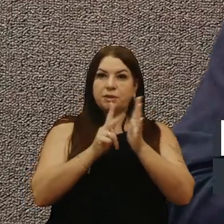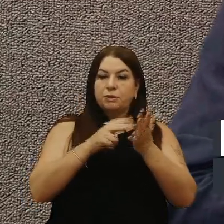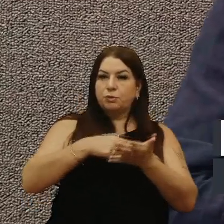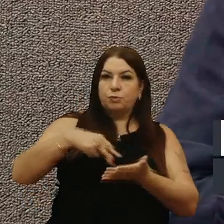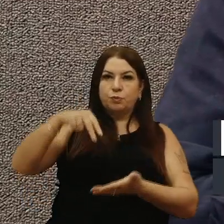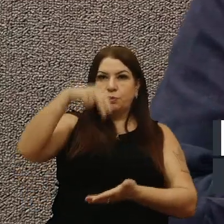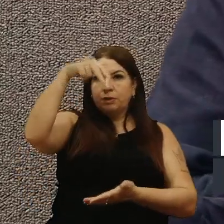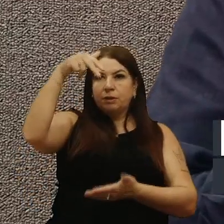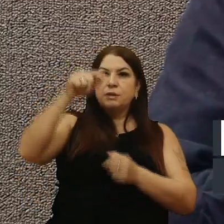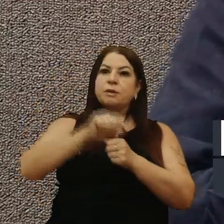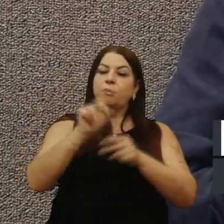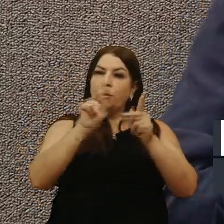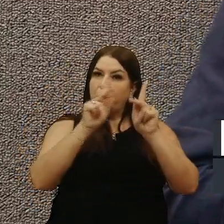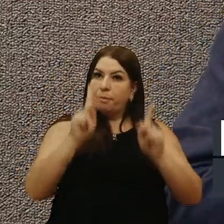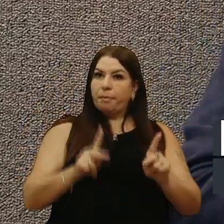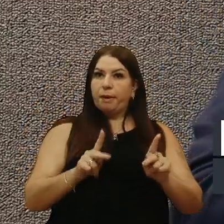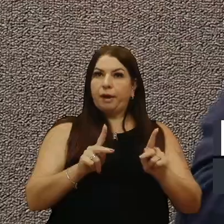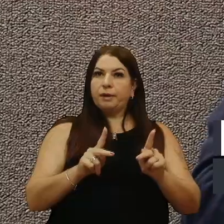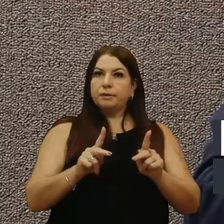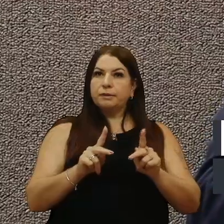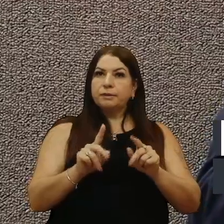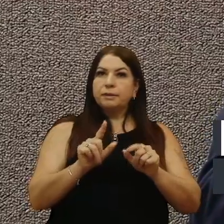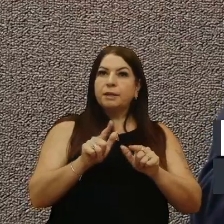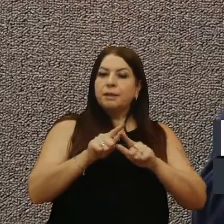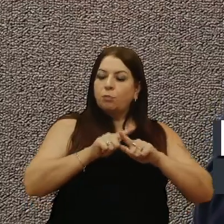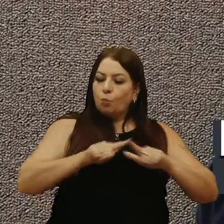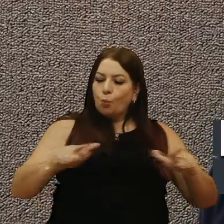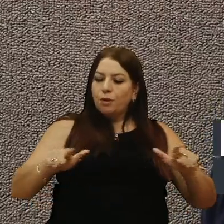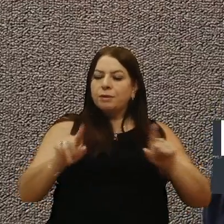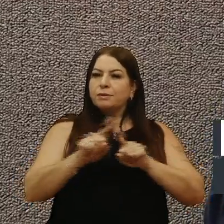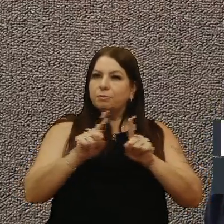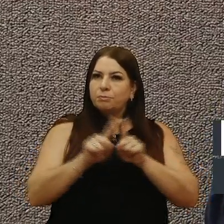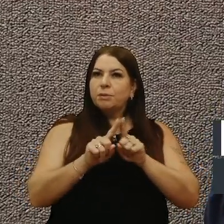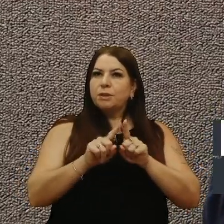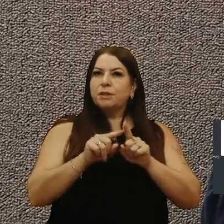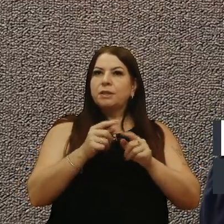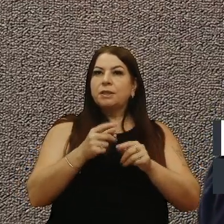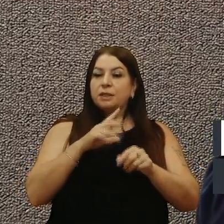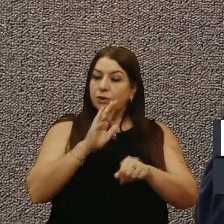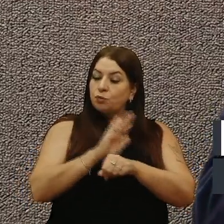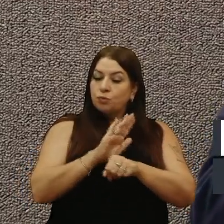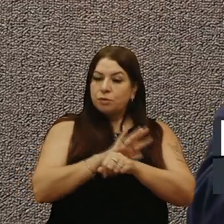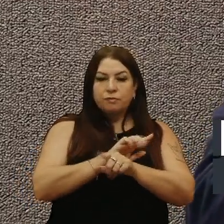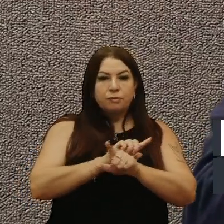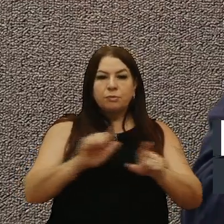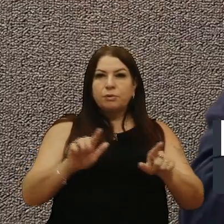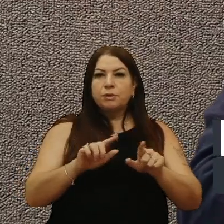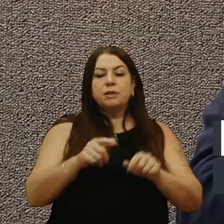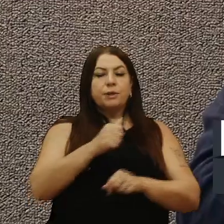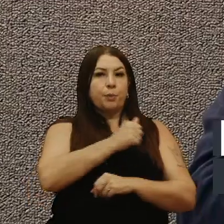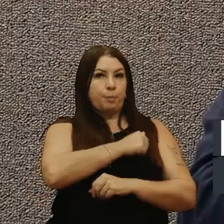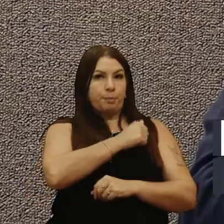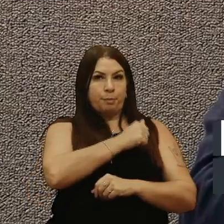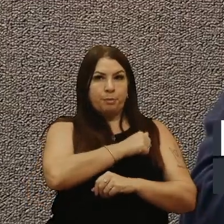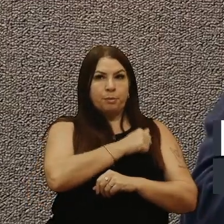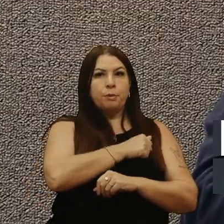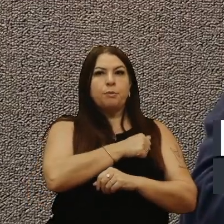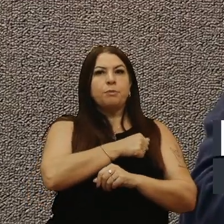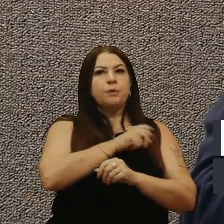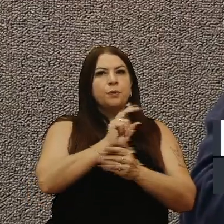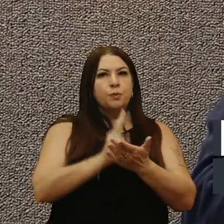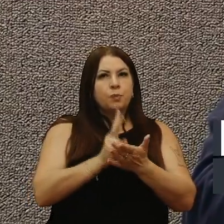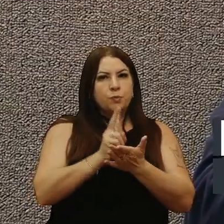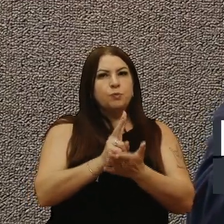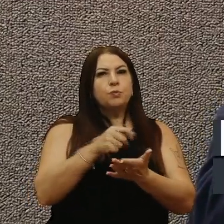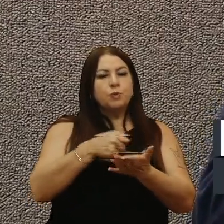uma paz desarmada e uma paz que desarma, que é humilde e